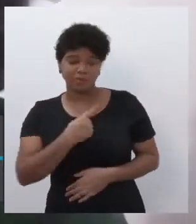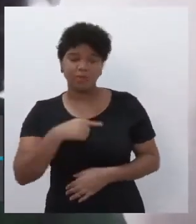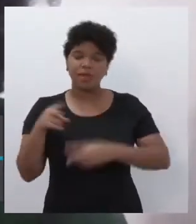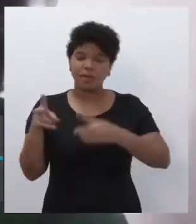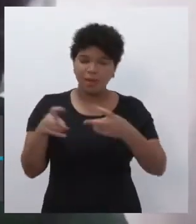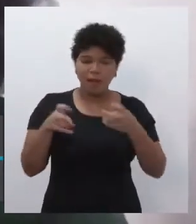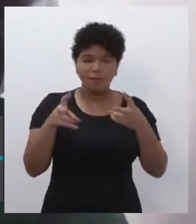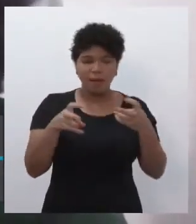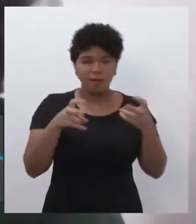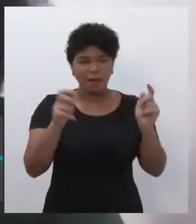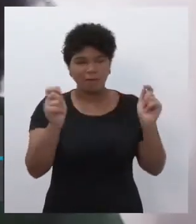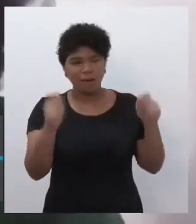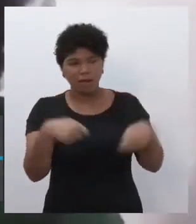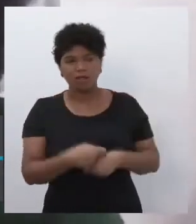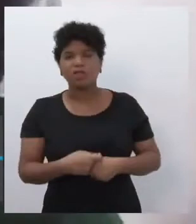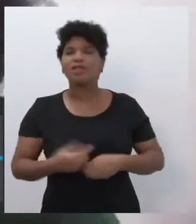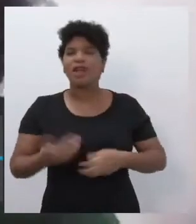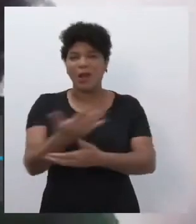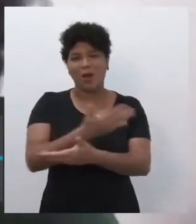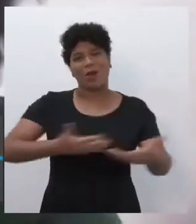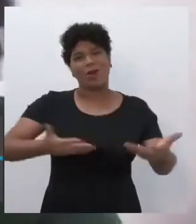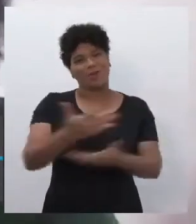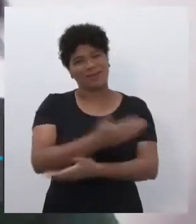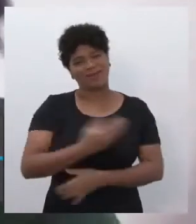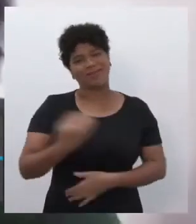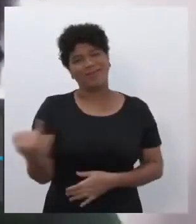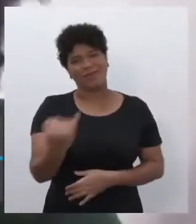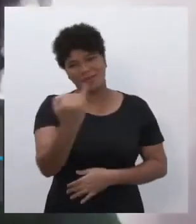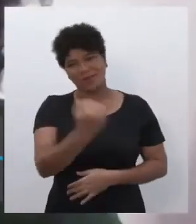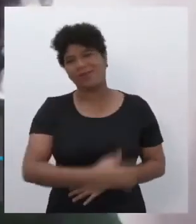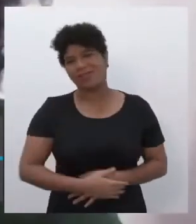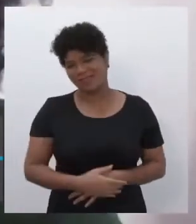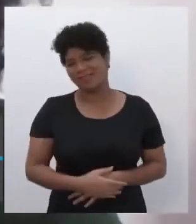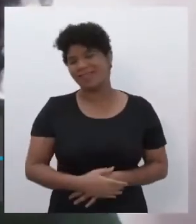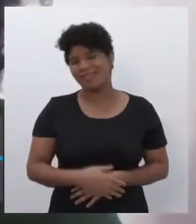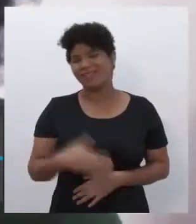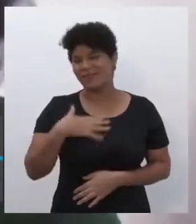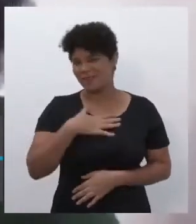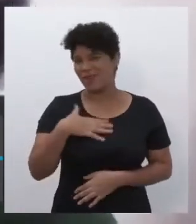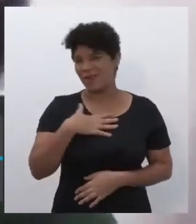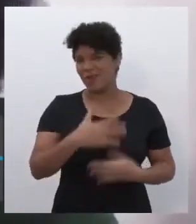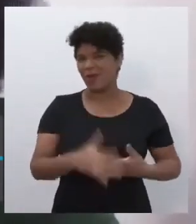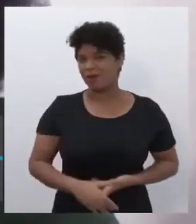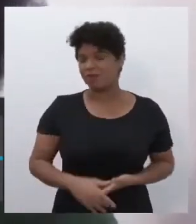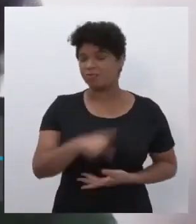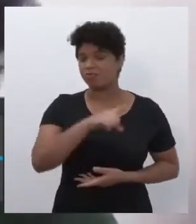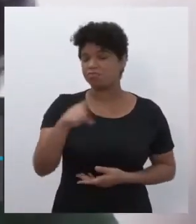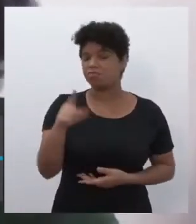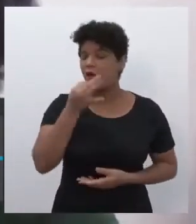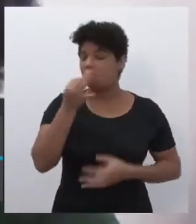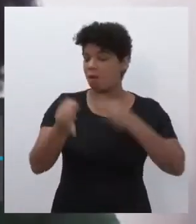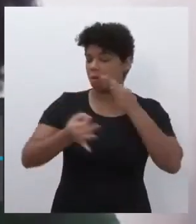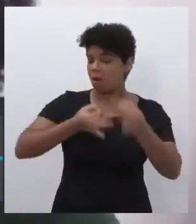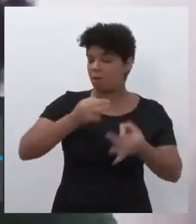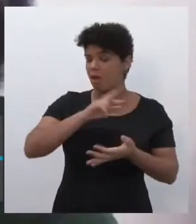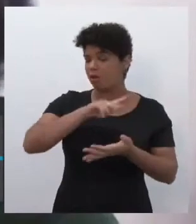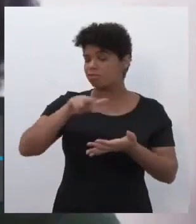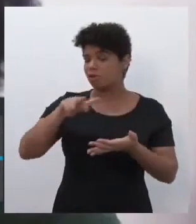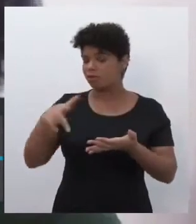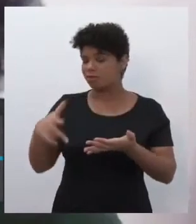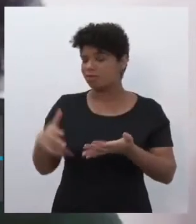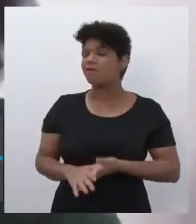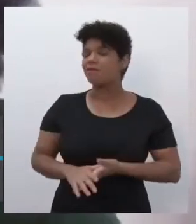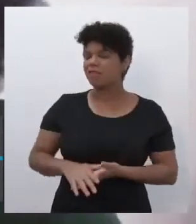né? Compartilhamos uns com os outros. Todas as sugestões trazidas são enriquecedoras, comprovam o quão vocês